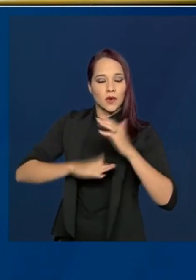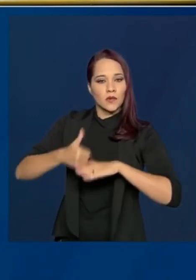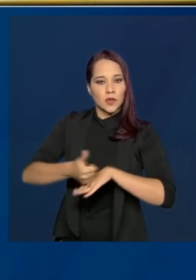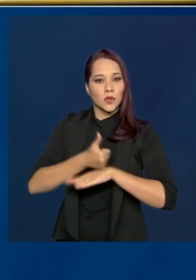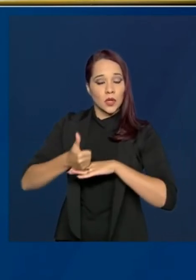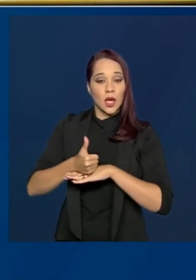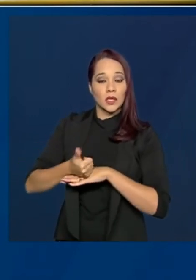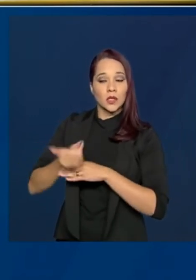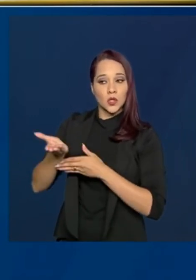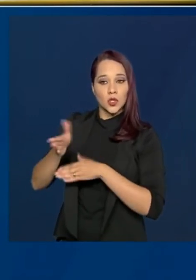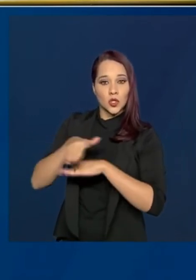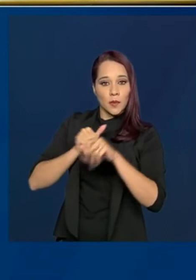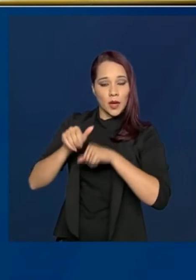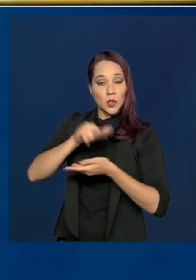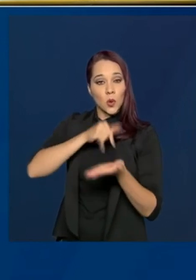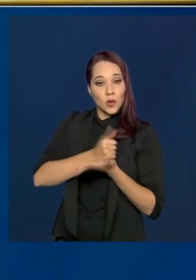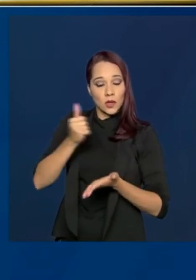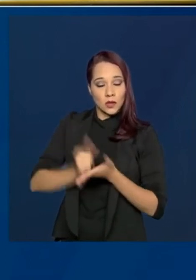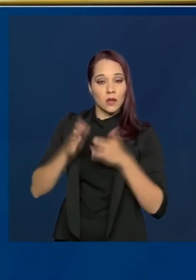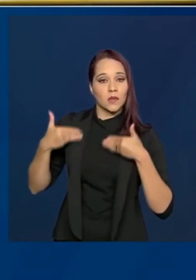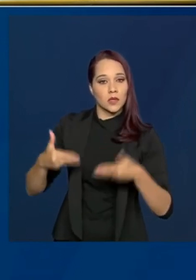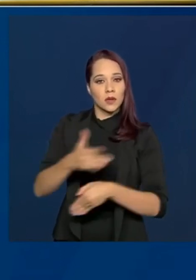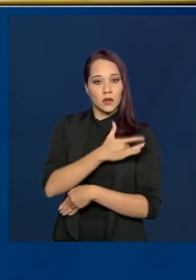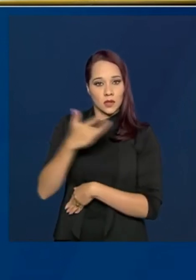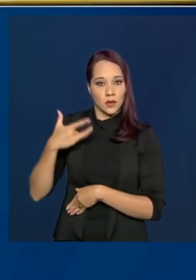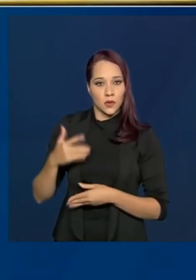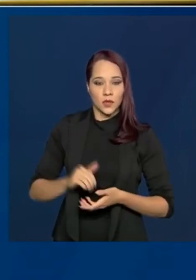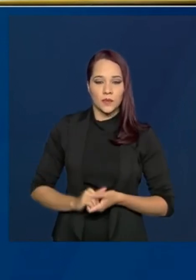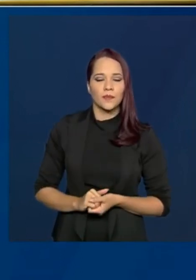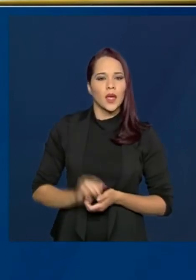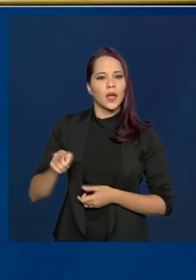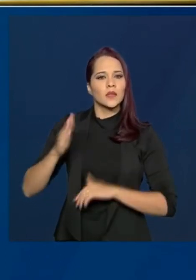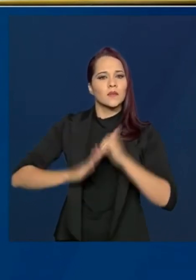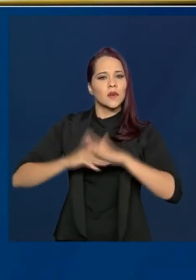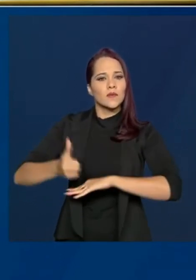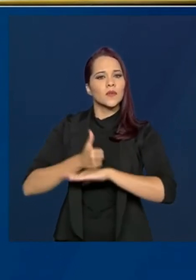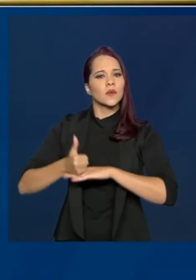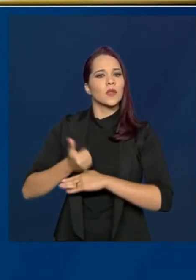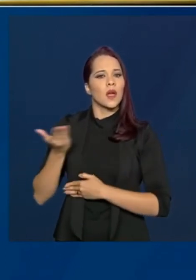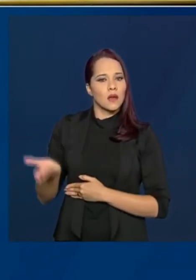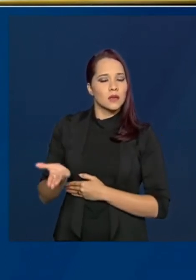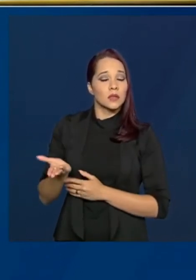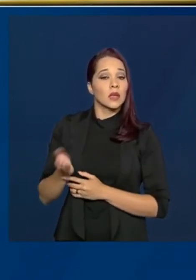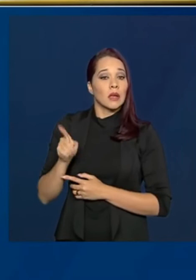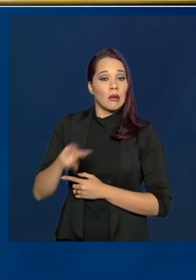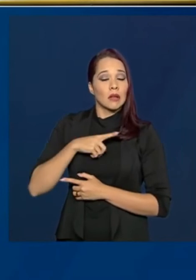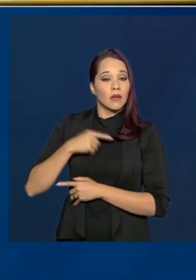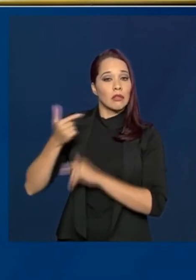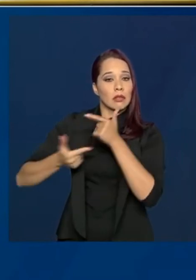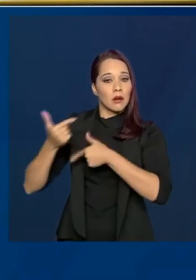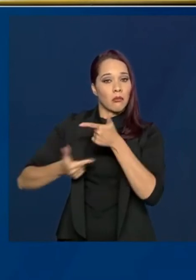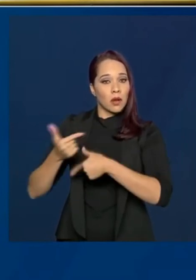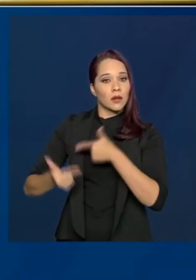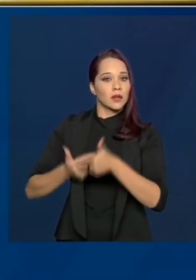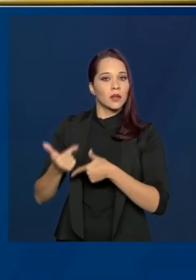profissionais recrutados, contratados pelo Ministério da Saúde. Esses profissionais estavam em exercício de